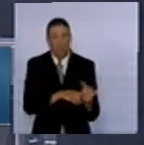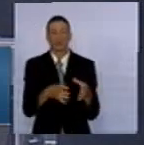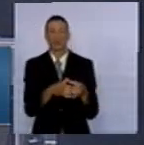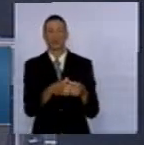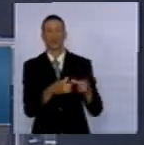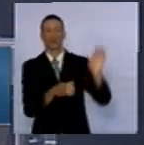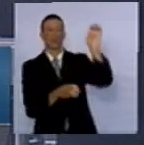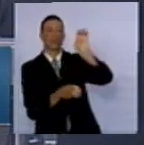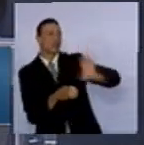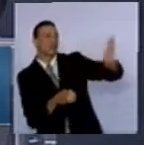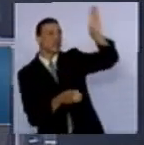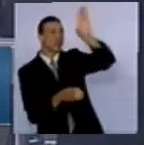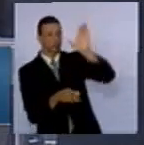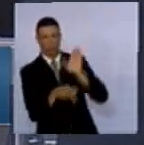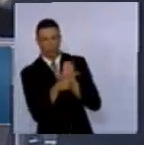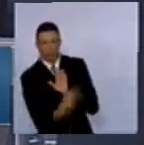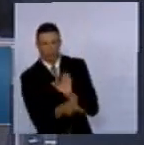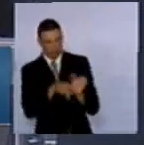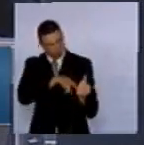Europeia